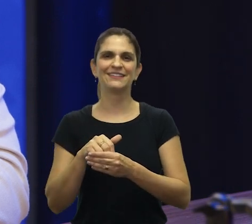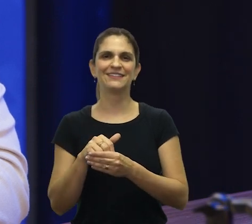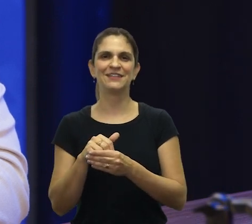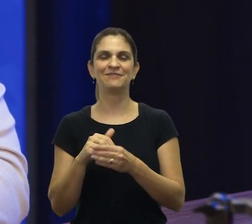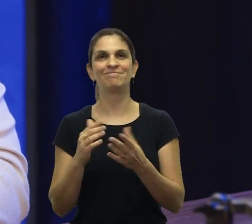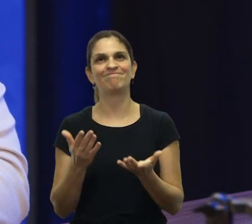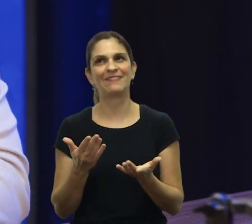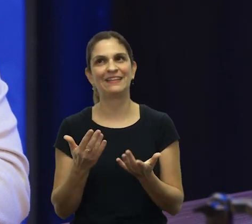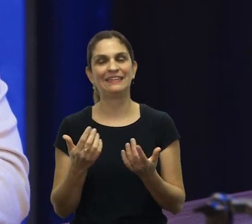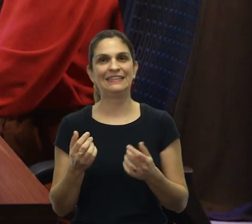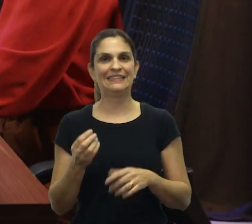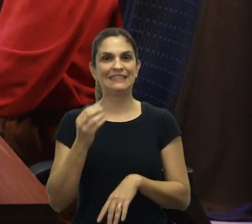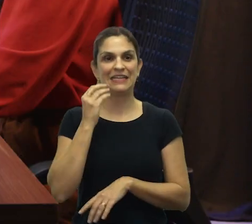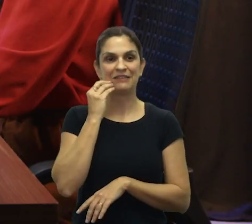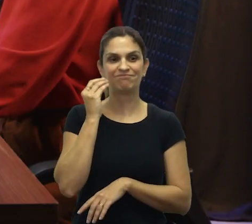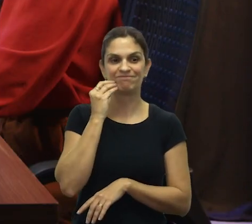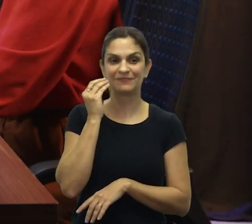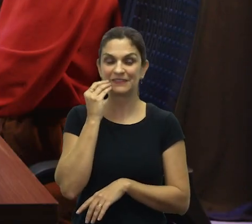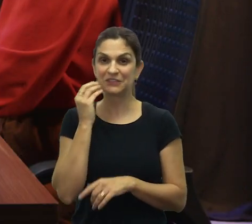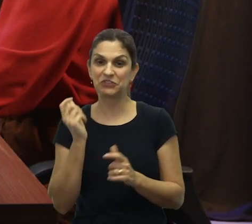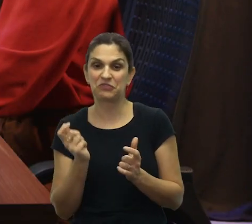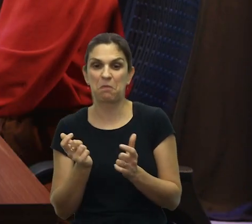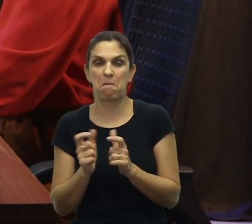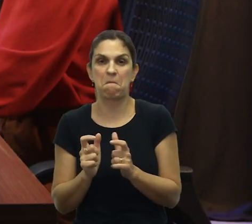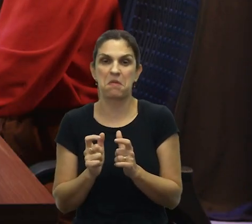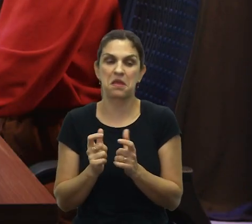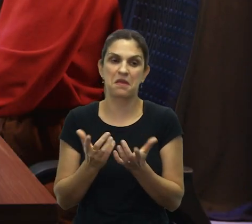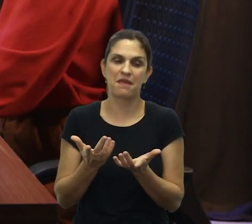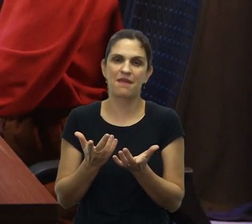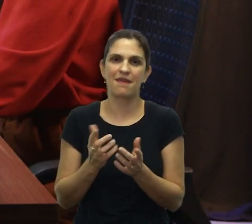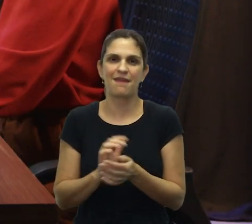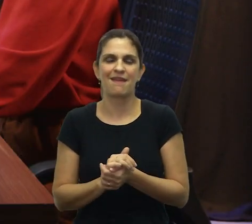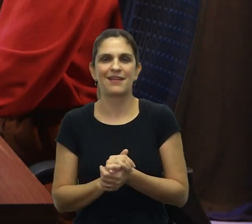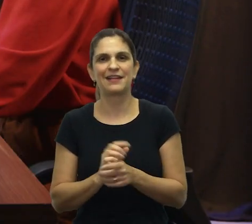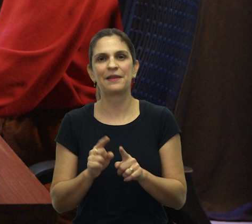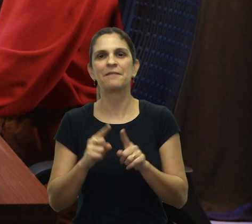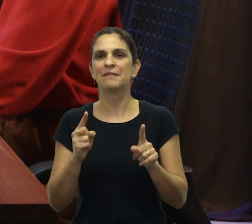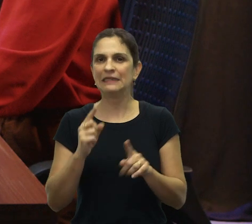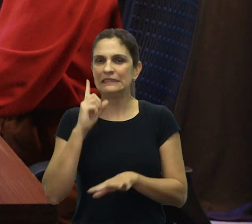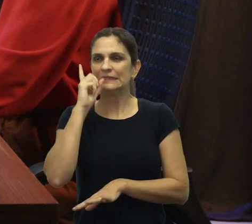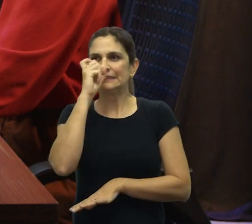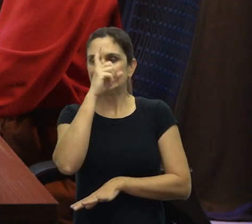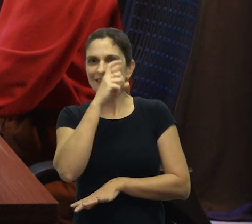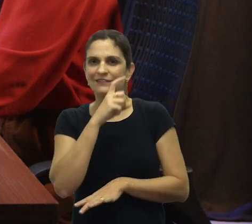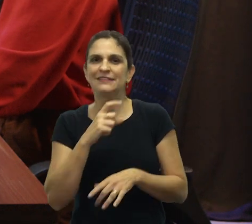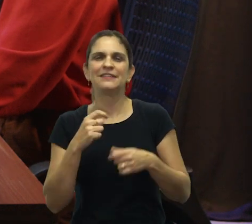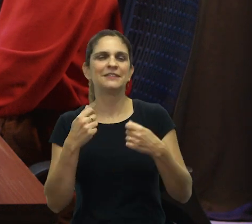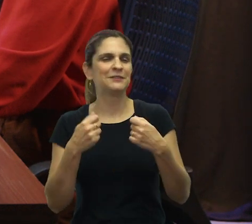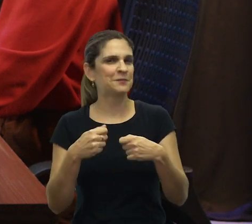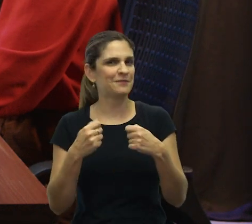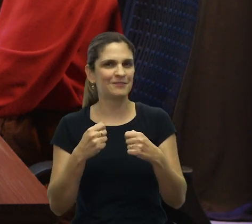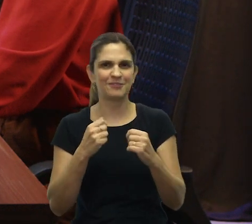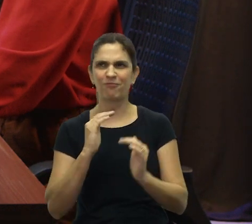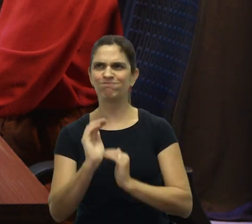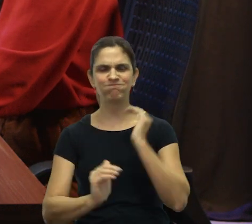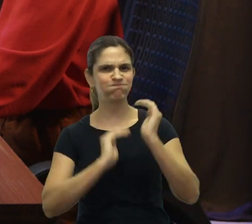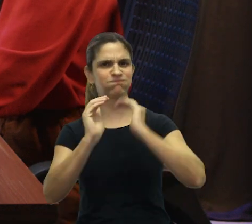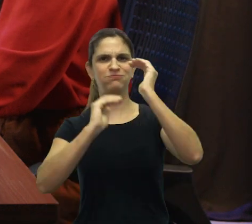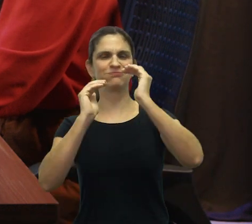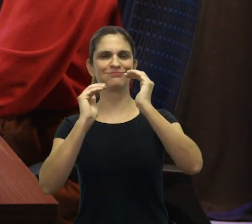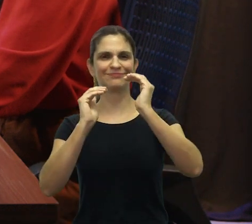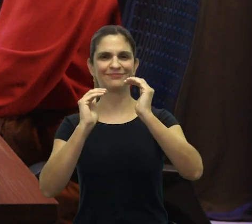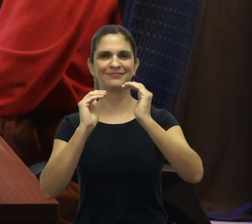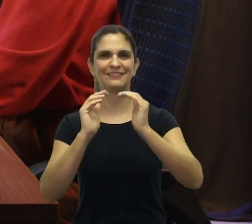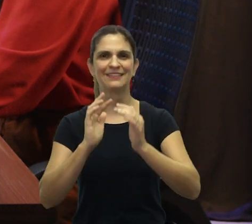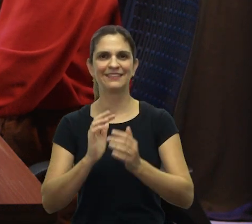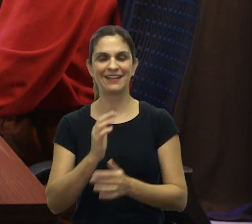provável. Você conversava e aí era muito complicado, sabe? Eu falava, a gente precisa furar essa bolha aí